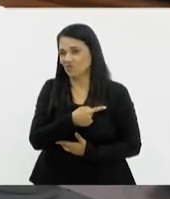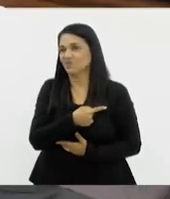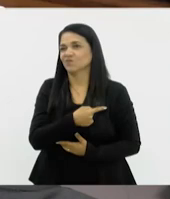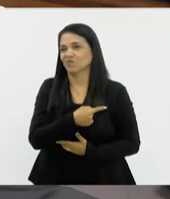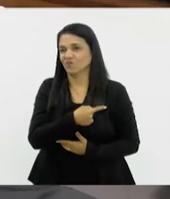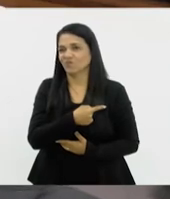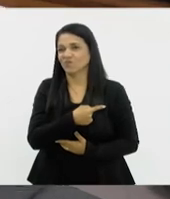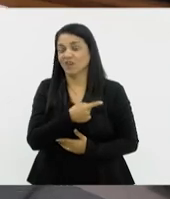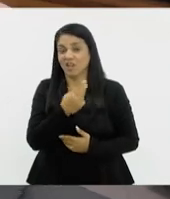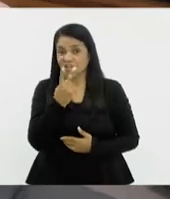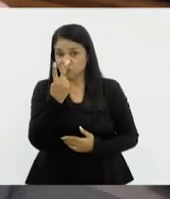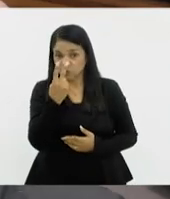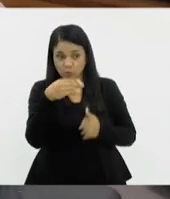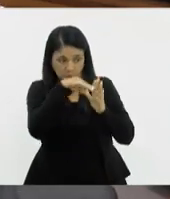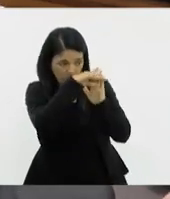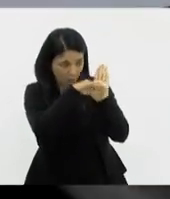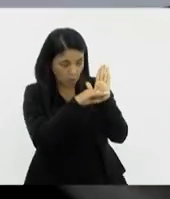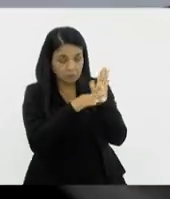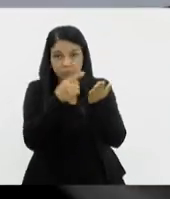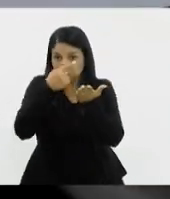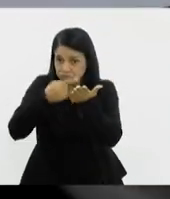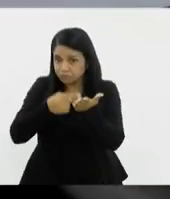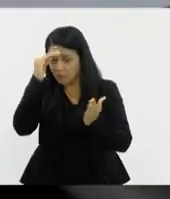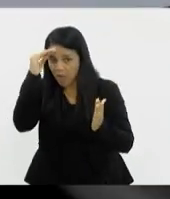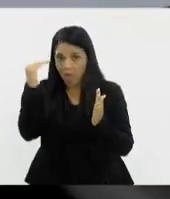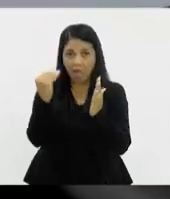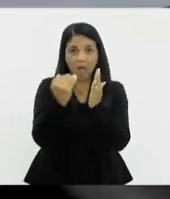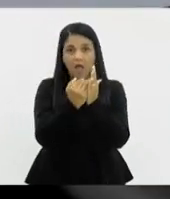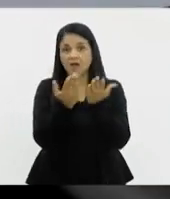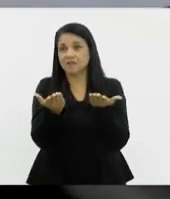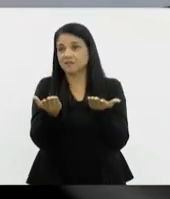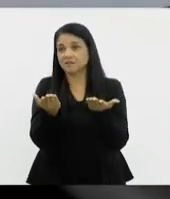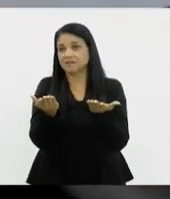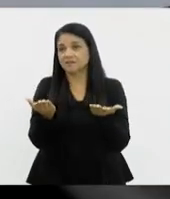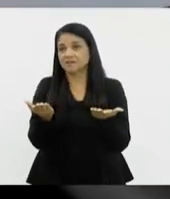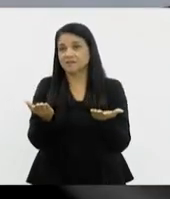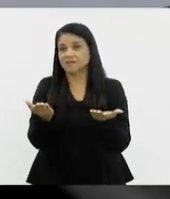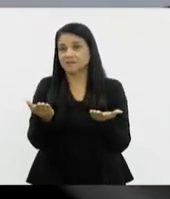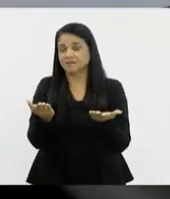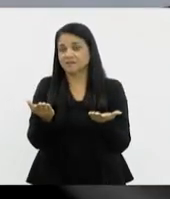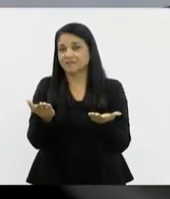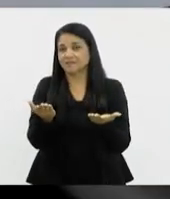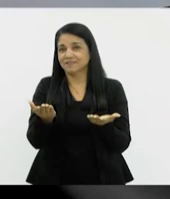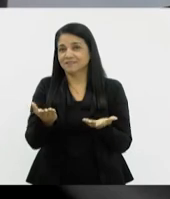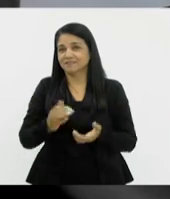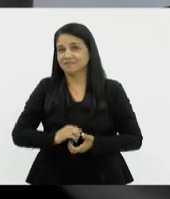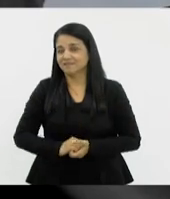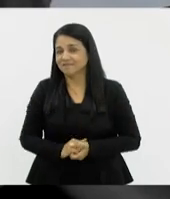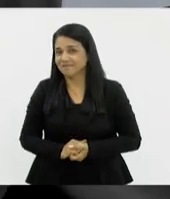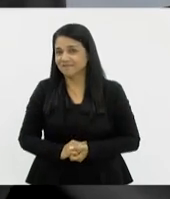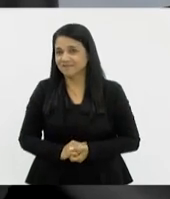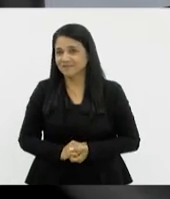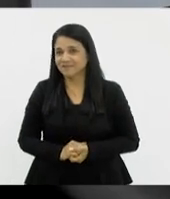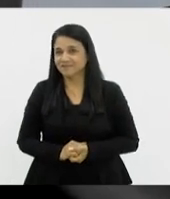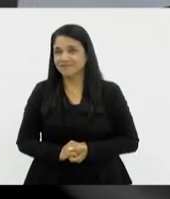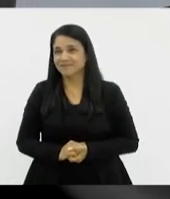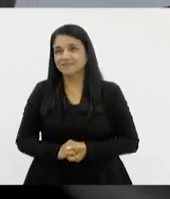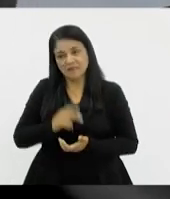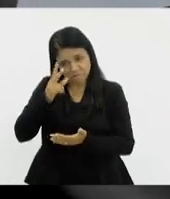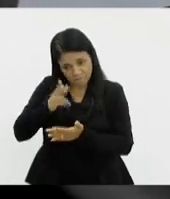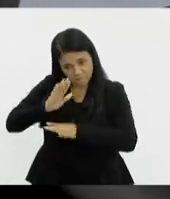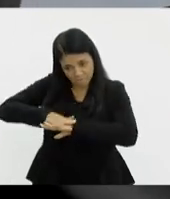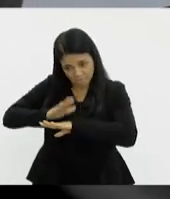As duas pautas foram cumpridas. Pois é, inacreditável. Vossa Excelência. Incroyable. É que ele mesmo